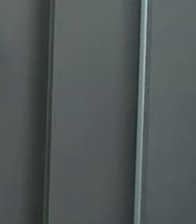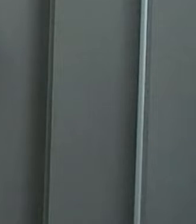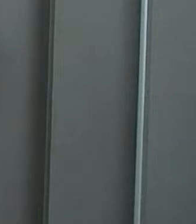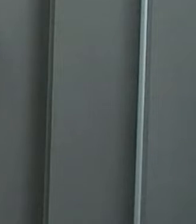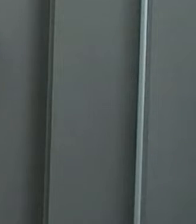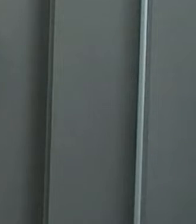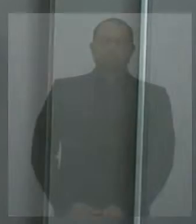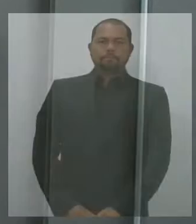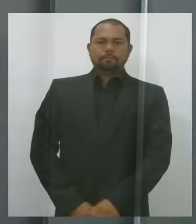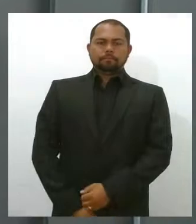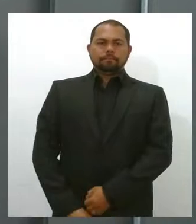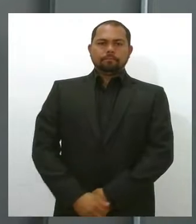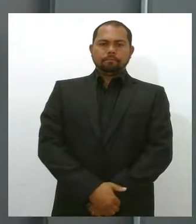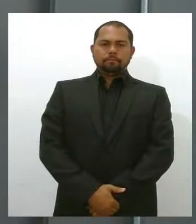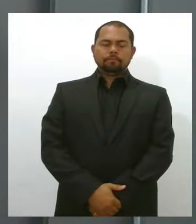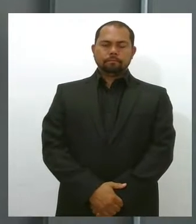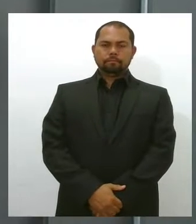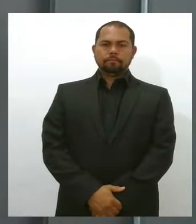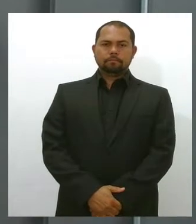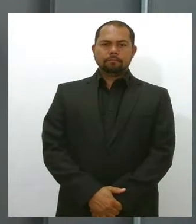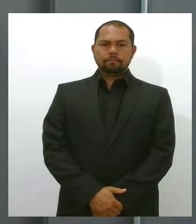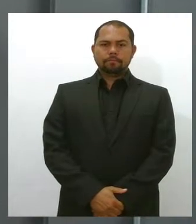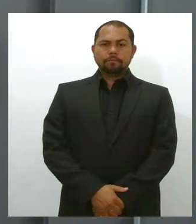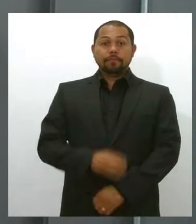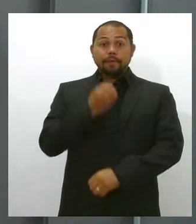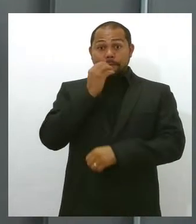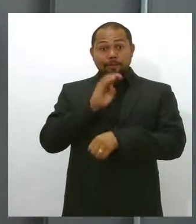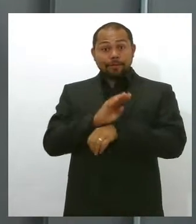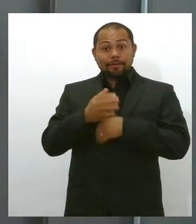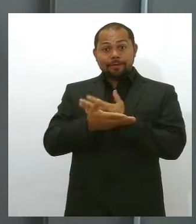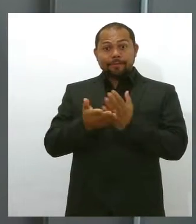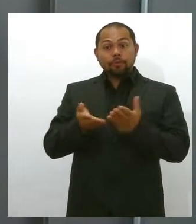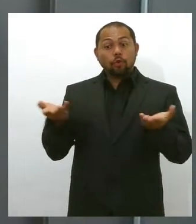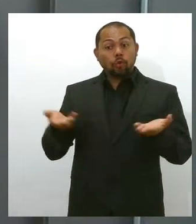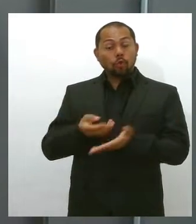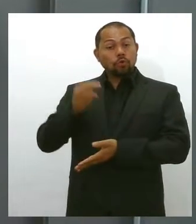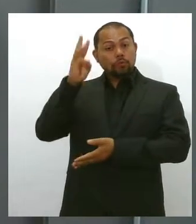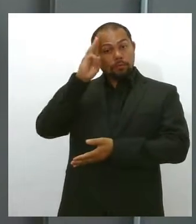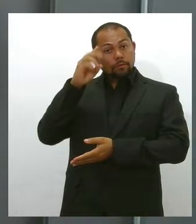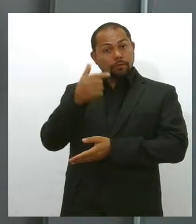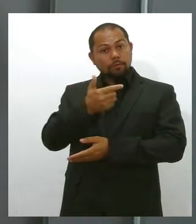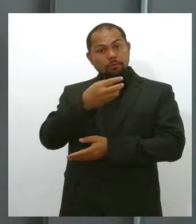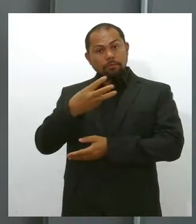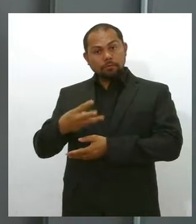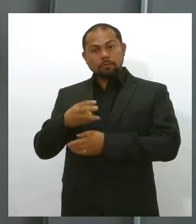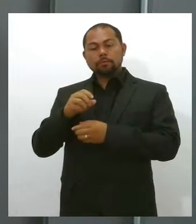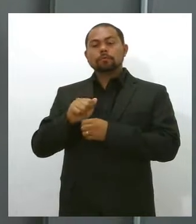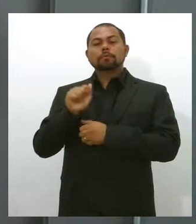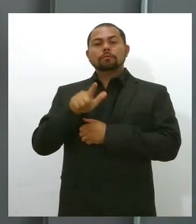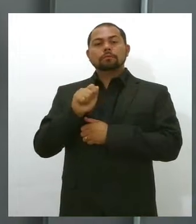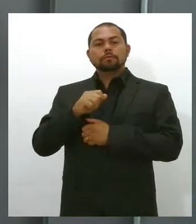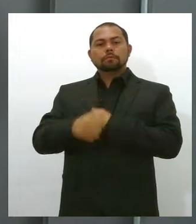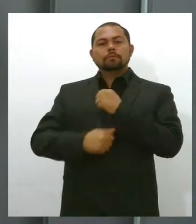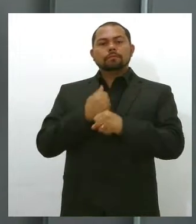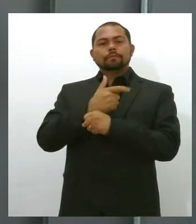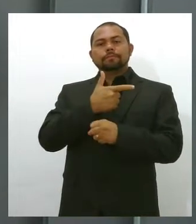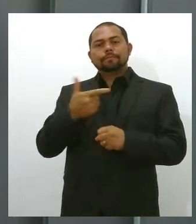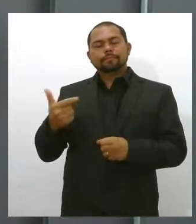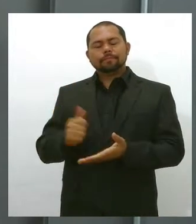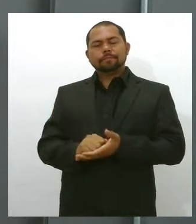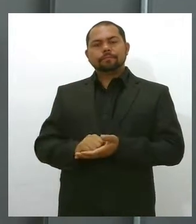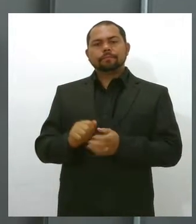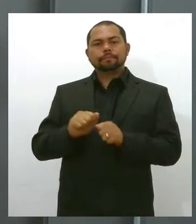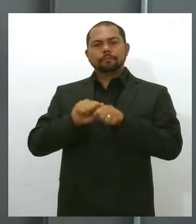o Olá muito boa tarde para você hoje é terça-feira dia 23 de agosto de 2022 qual essa notícia está no a